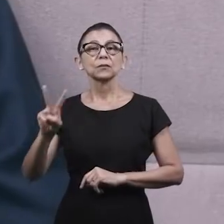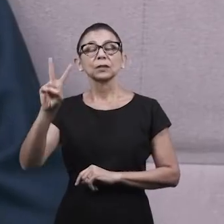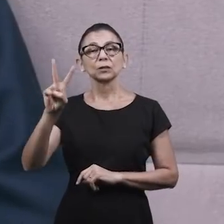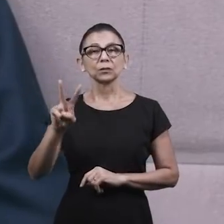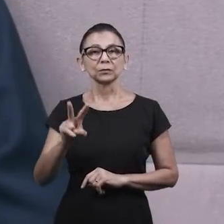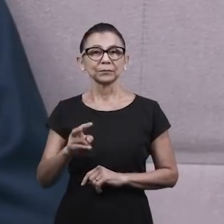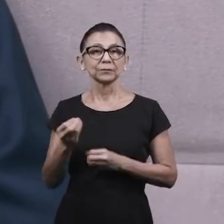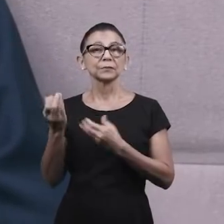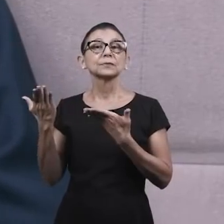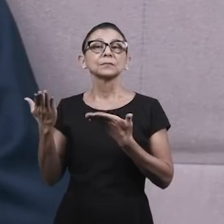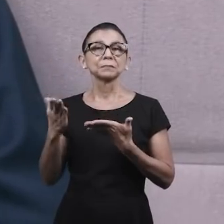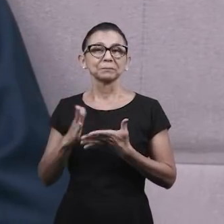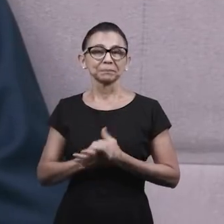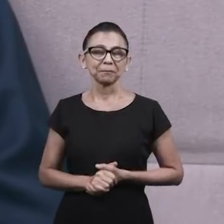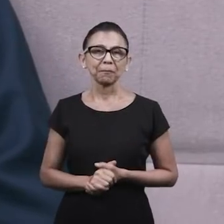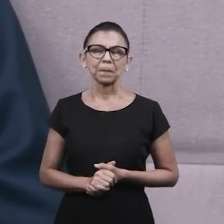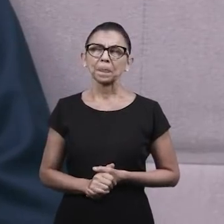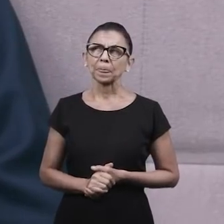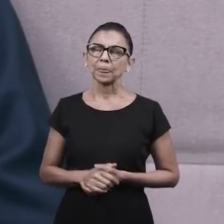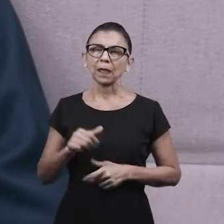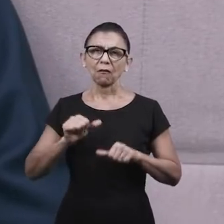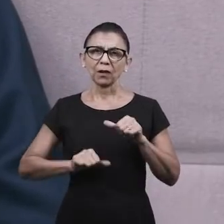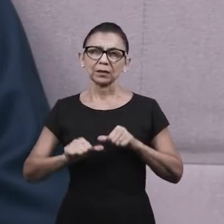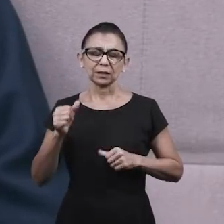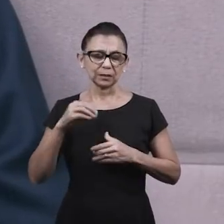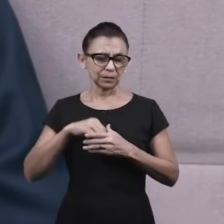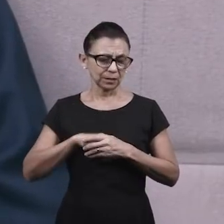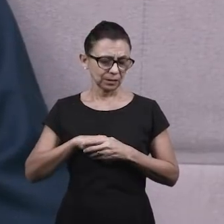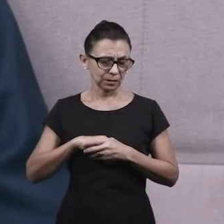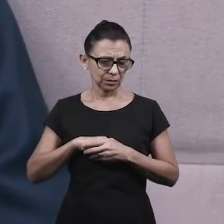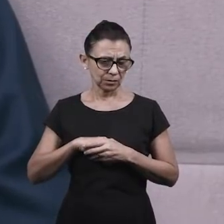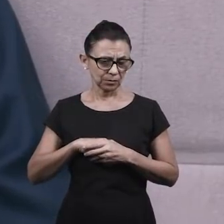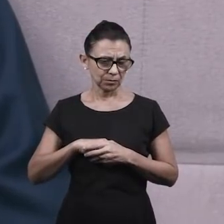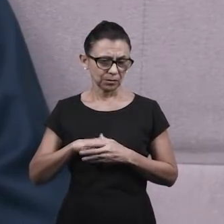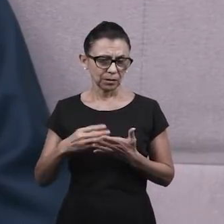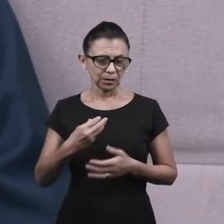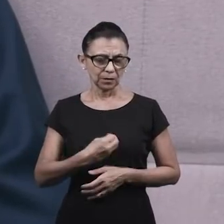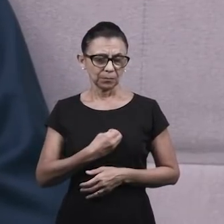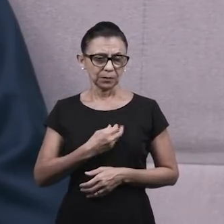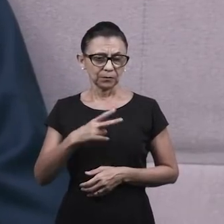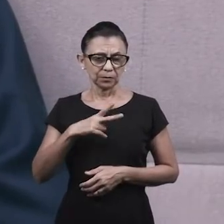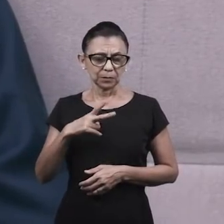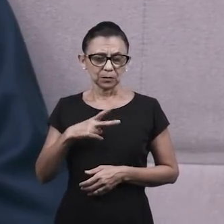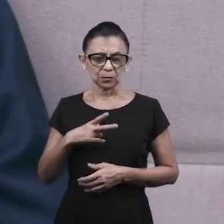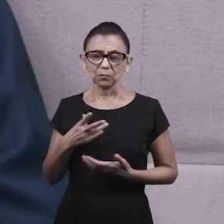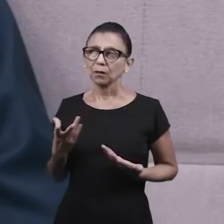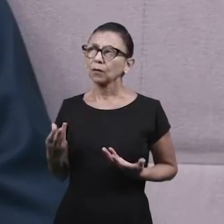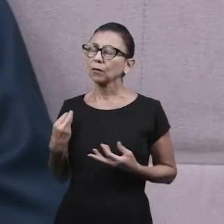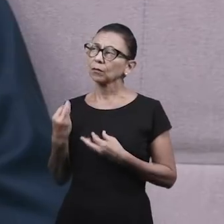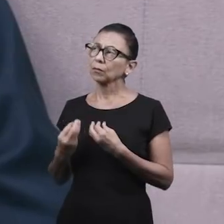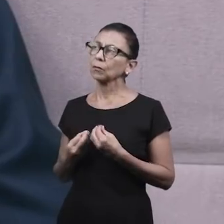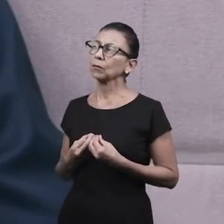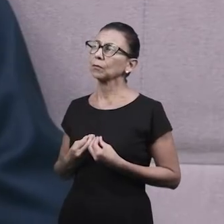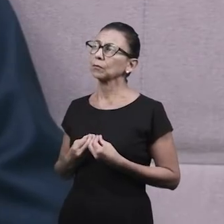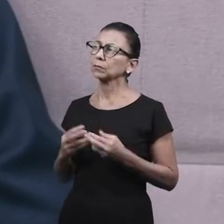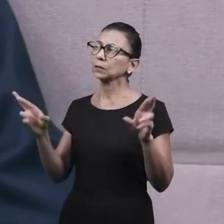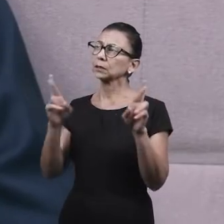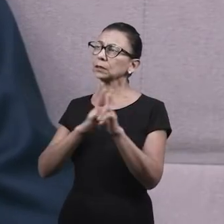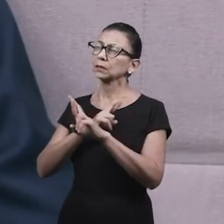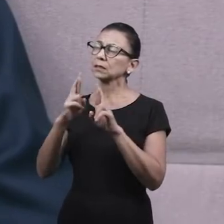é quem revela o mistério de Deus. O mais importante na escolha do